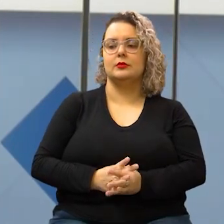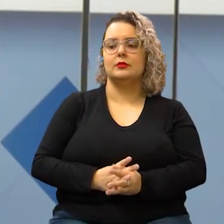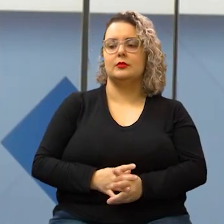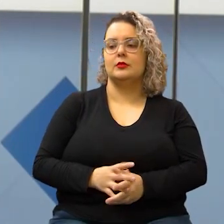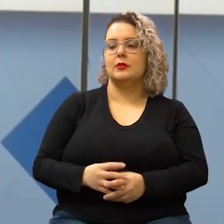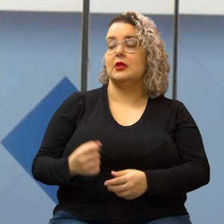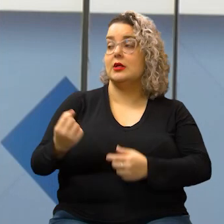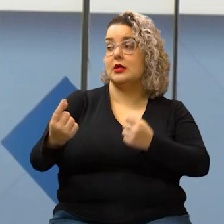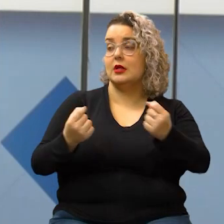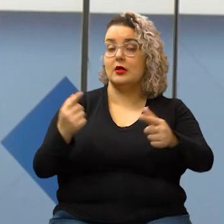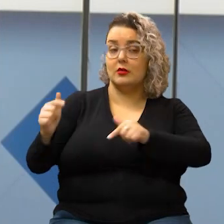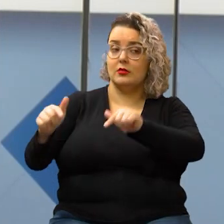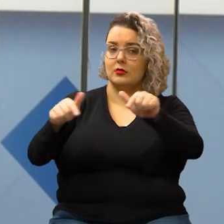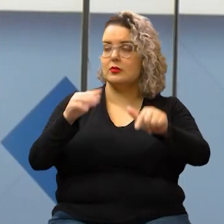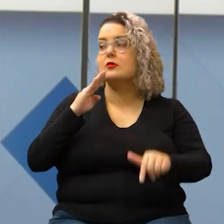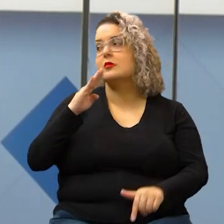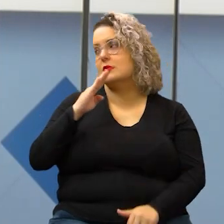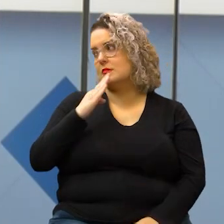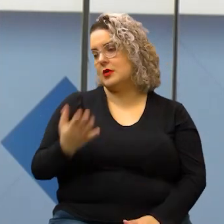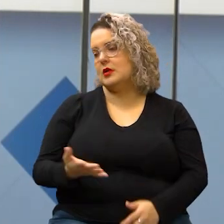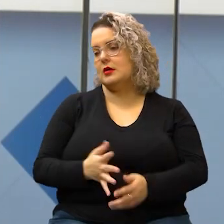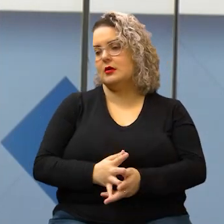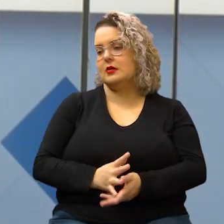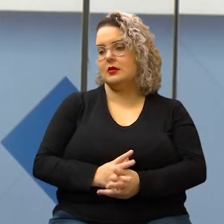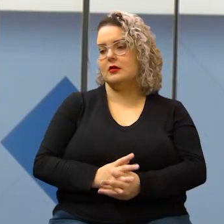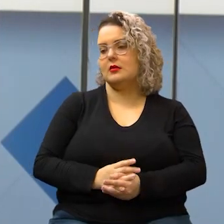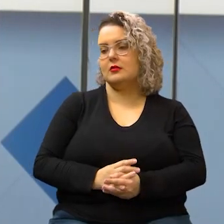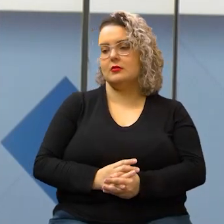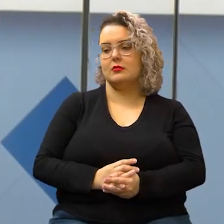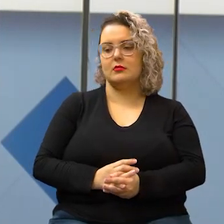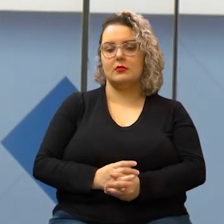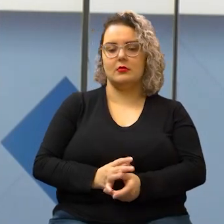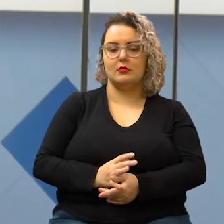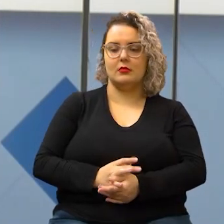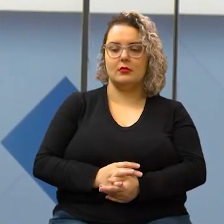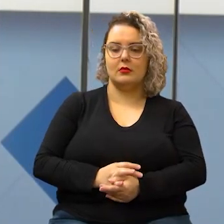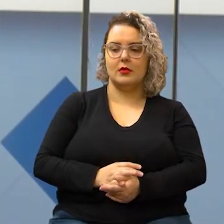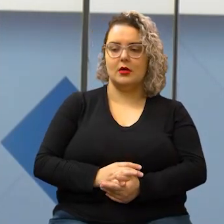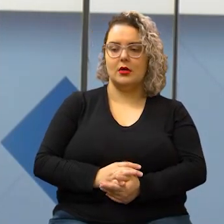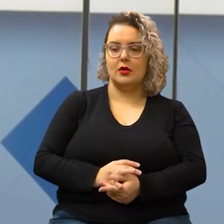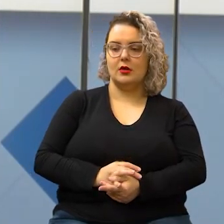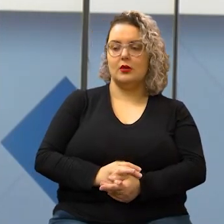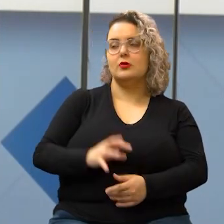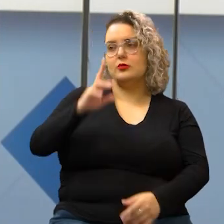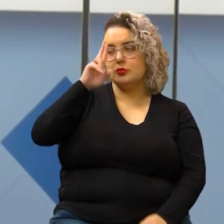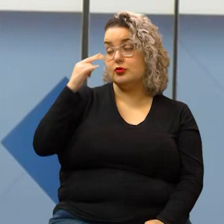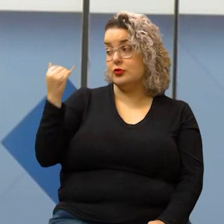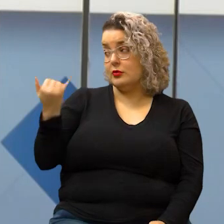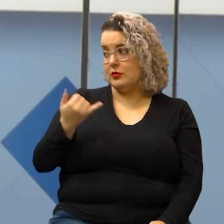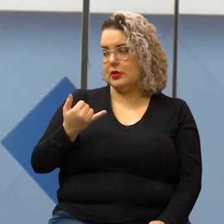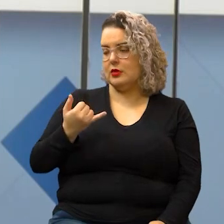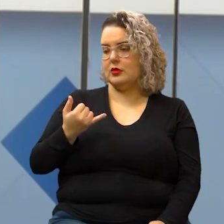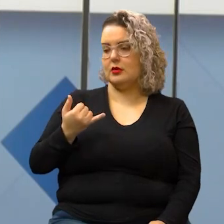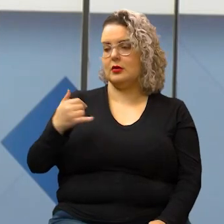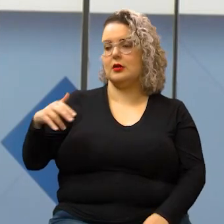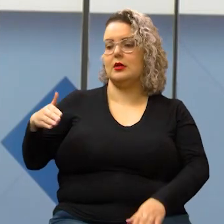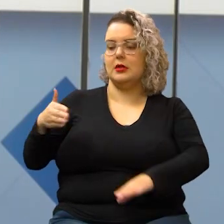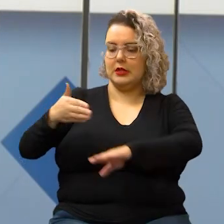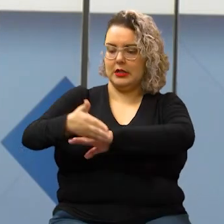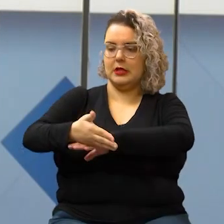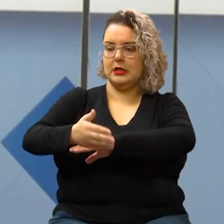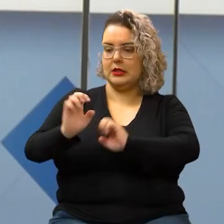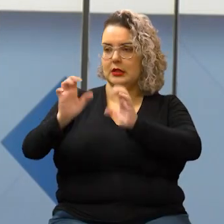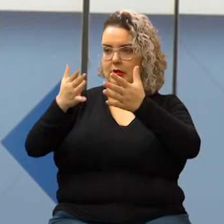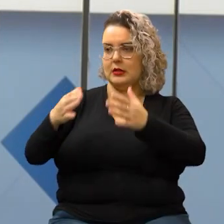dirigimos a alguns estabelecimentos. É incrível. O senhor falou aqui da entrada da festa que ganhava